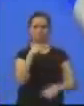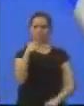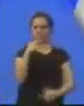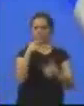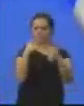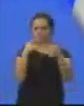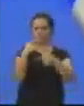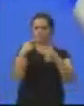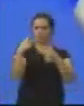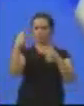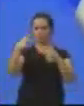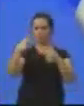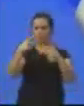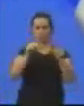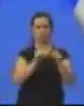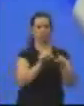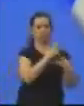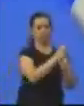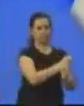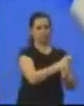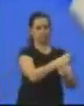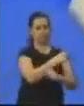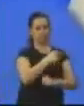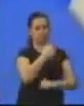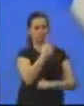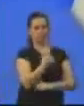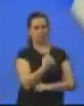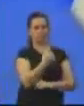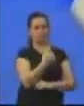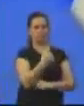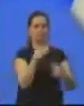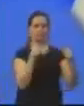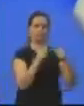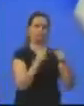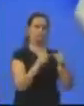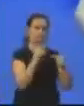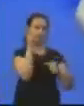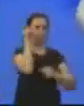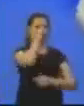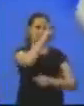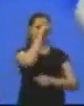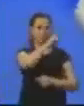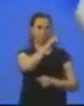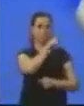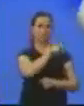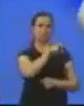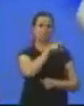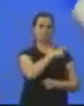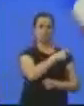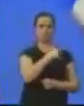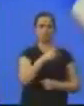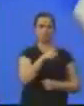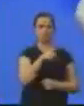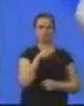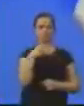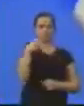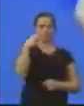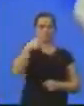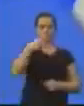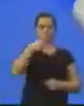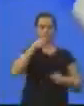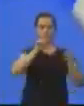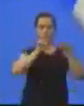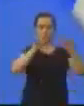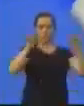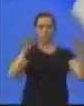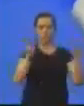4x. Quando x tende para menos 1. Aqui é bom um detalhe. Esse x, menos x² mais 4x está dentro do parênteses.